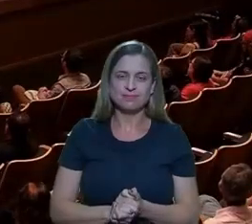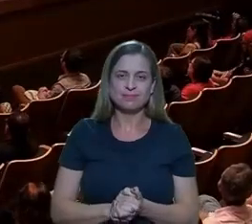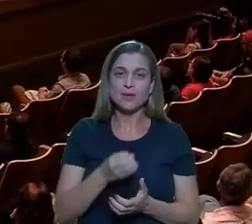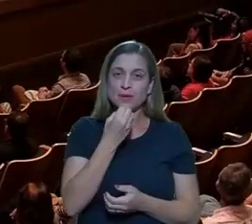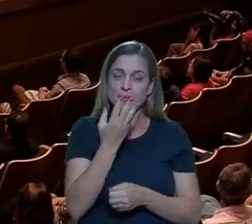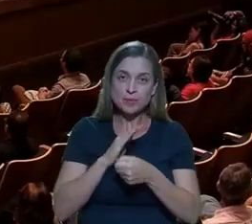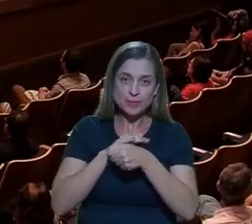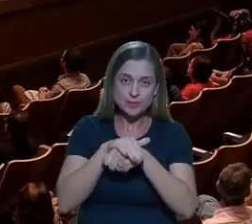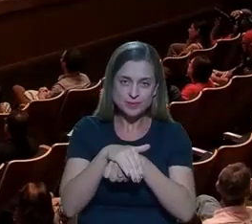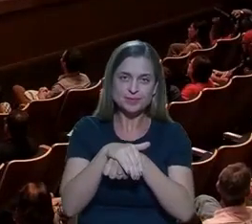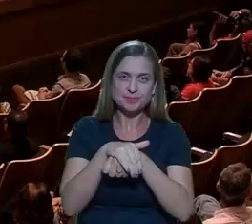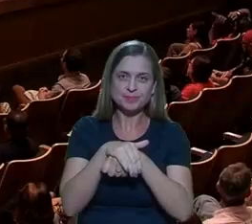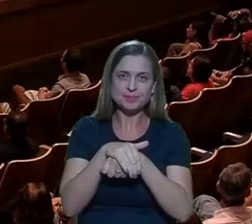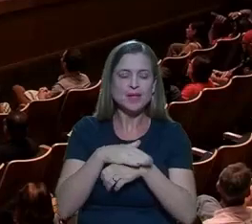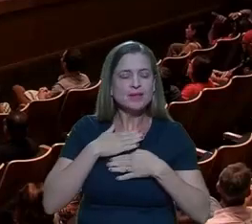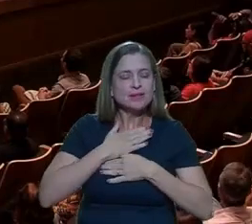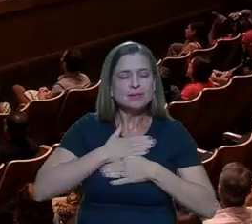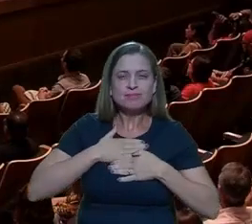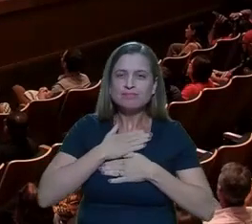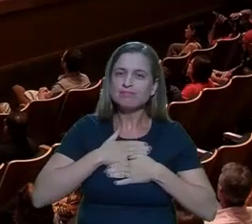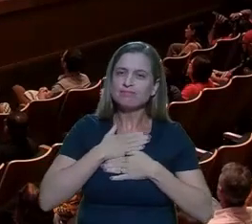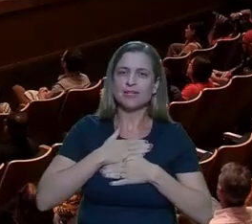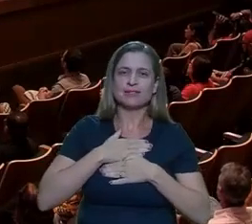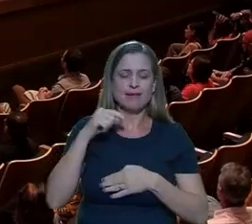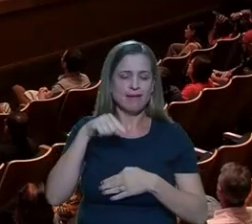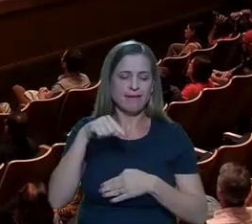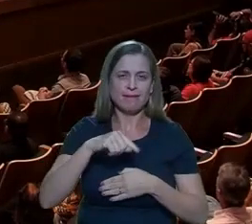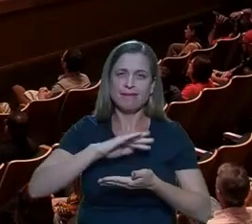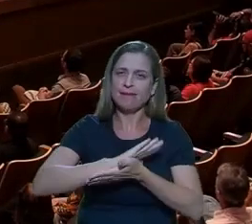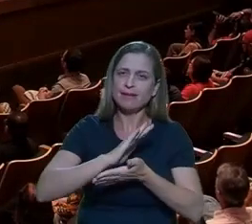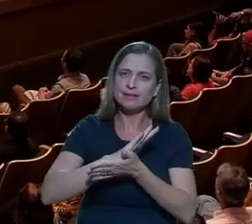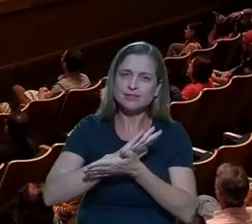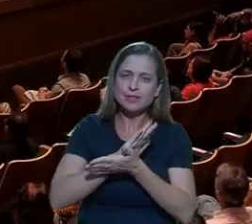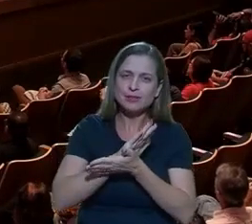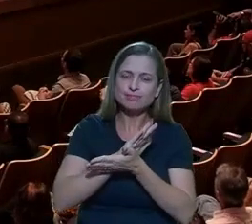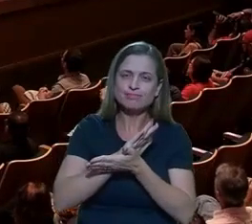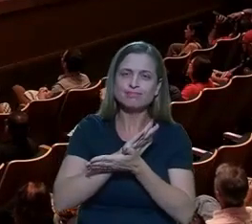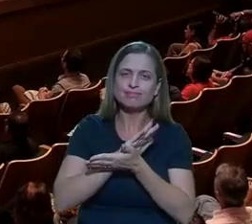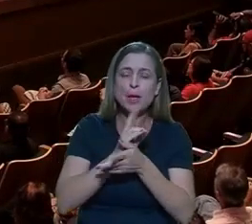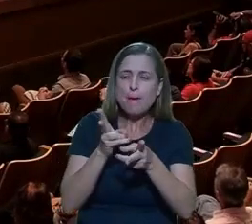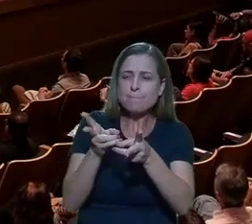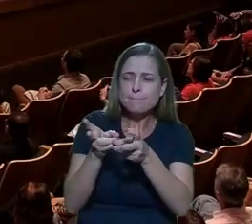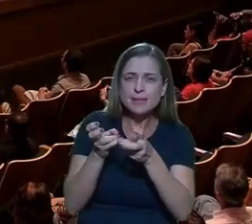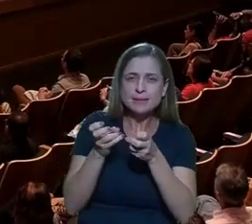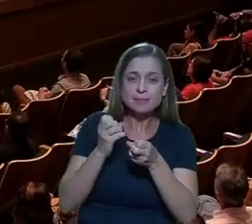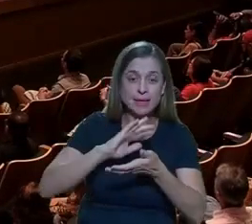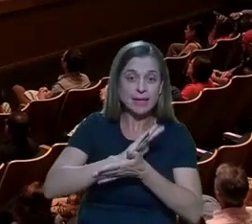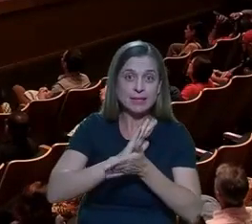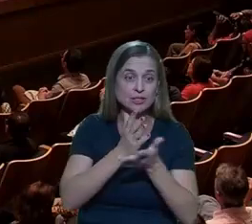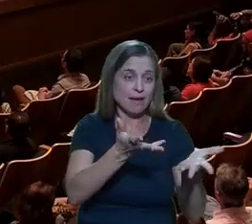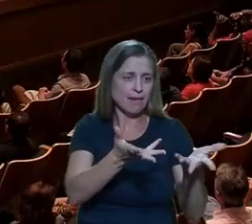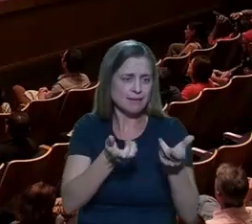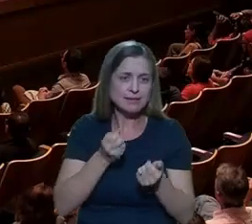Boa noite. É um prazer enorme voltar a Araxá e ver que Araxá não só nos recebe, mas nos recebe